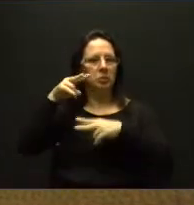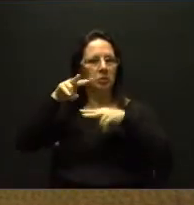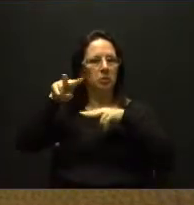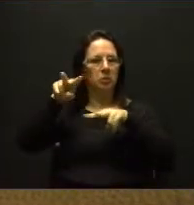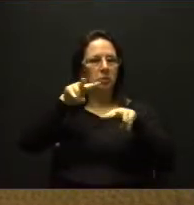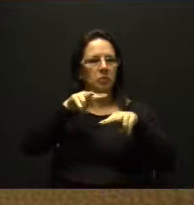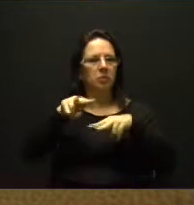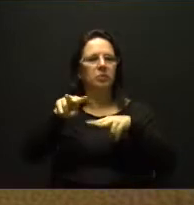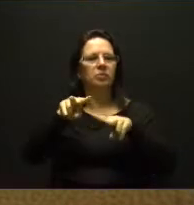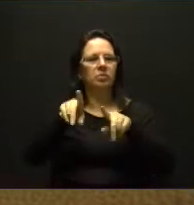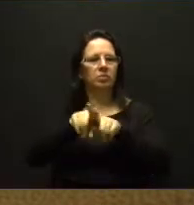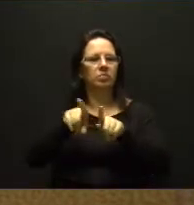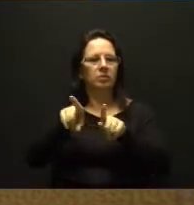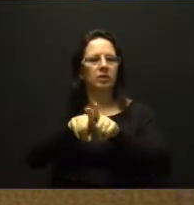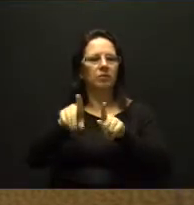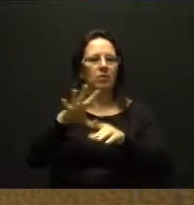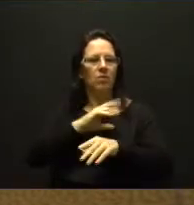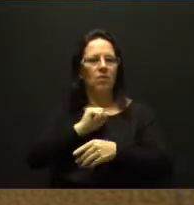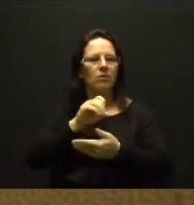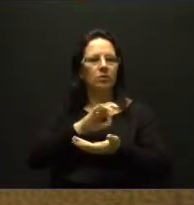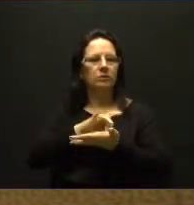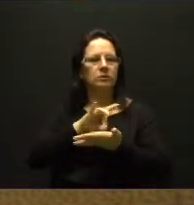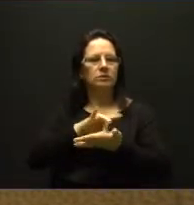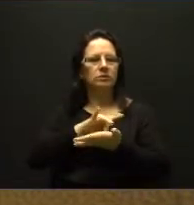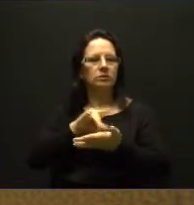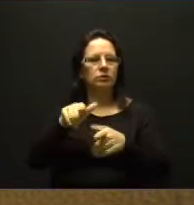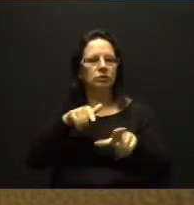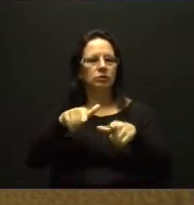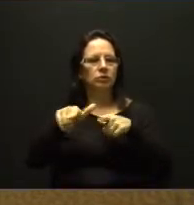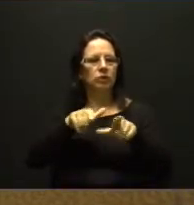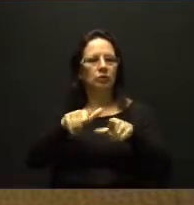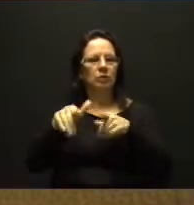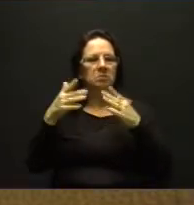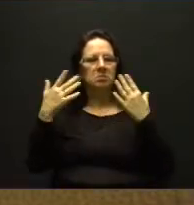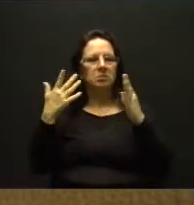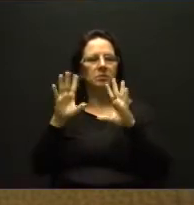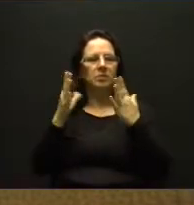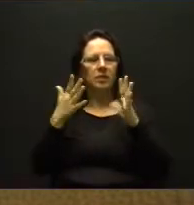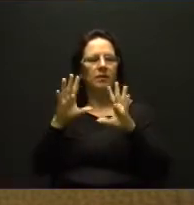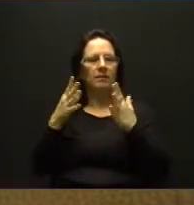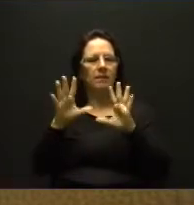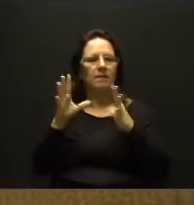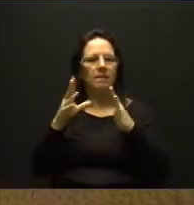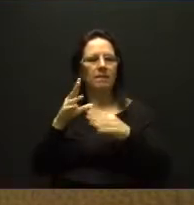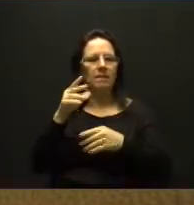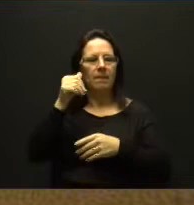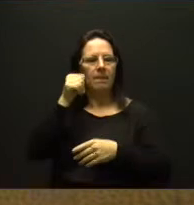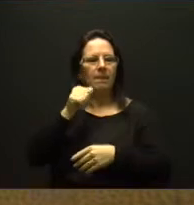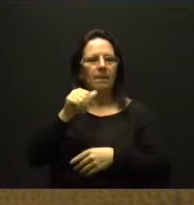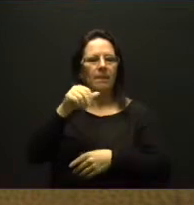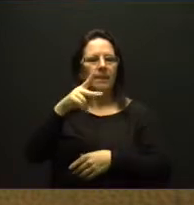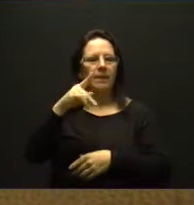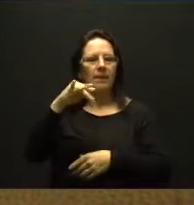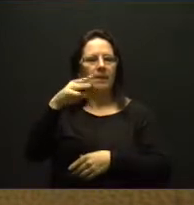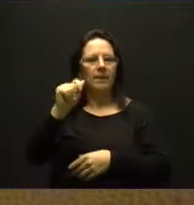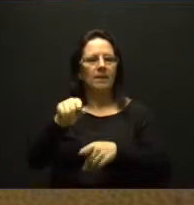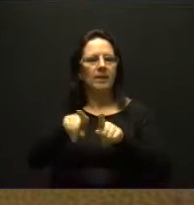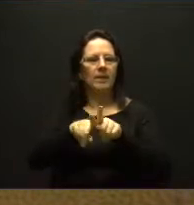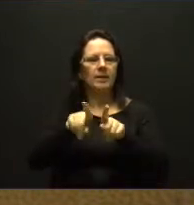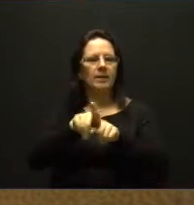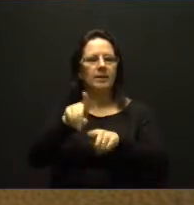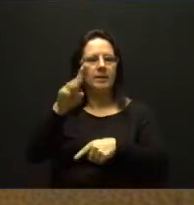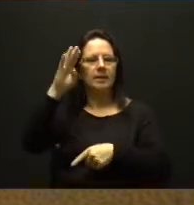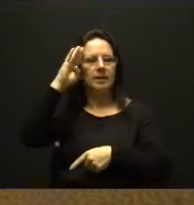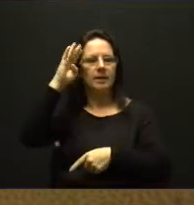na pele realmente o amor que ele tem pelo trabalho então que meus parabéns tenente alexandre capitã patrícia